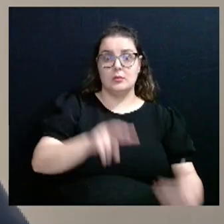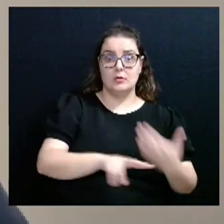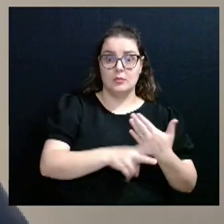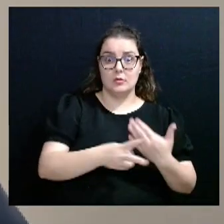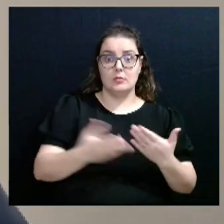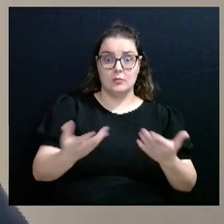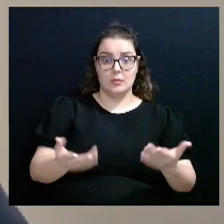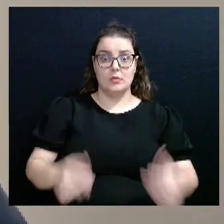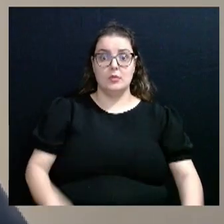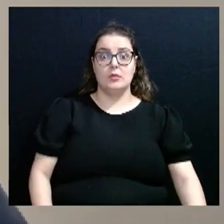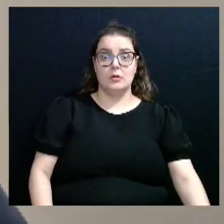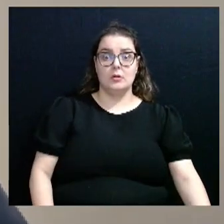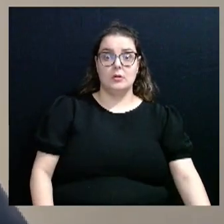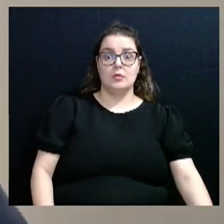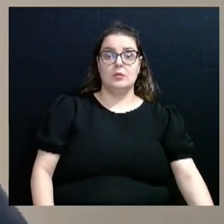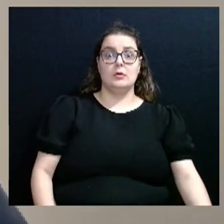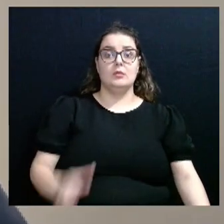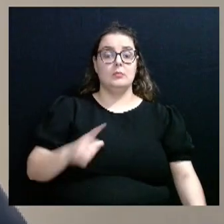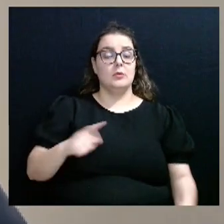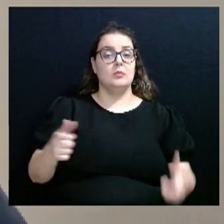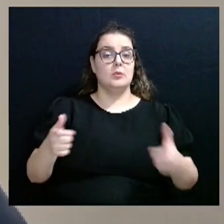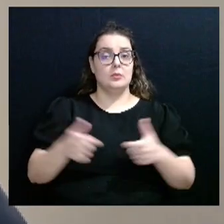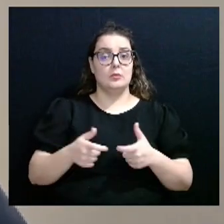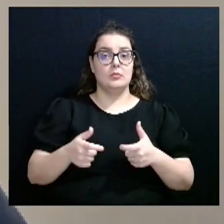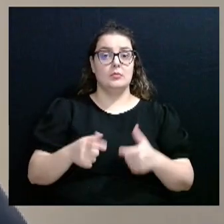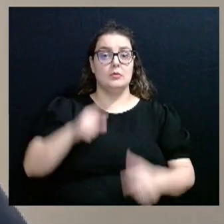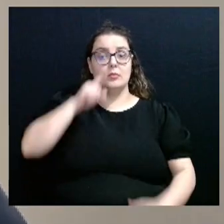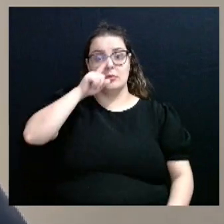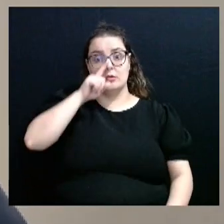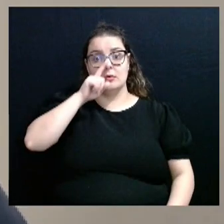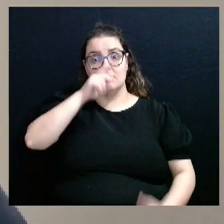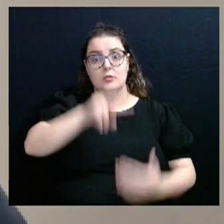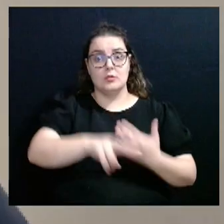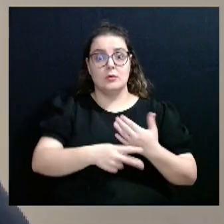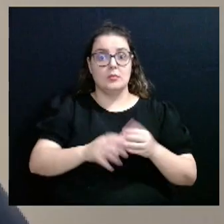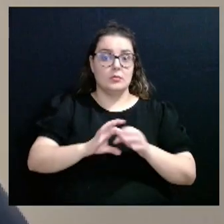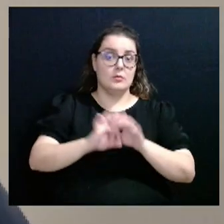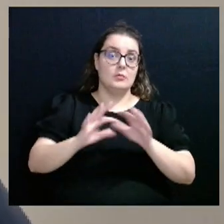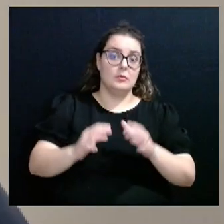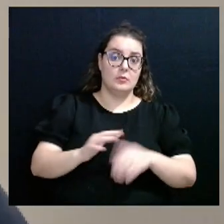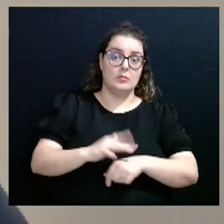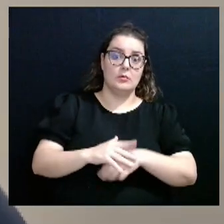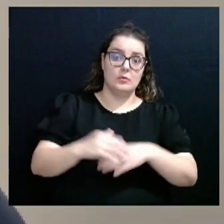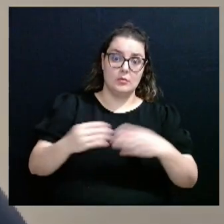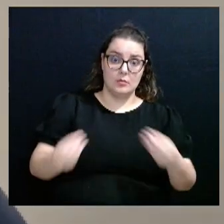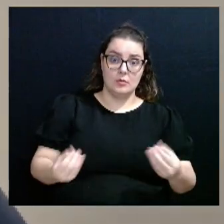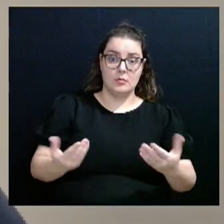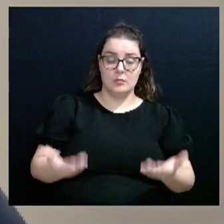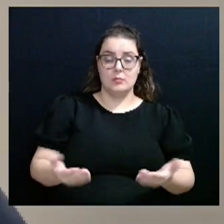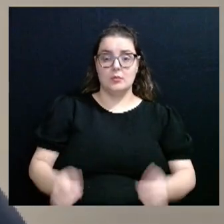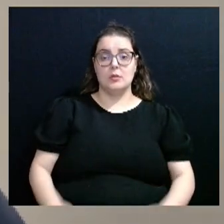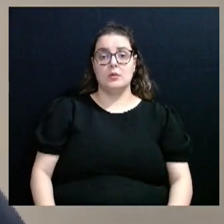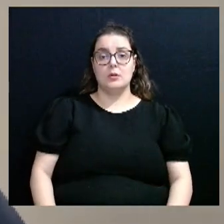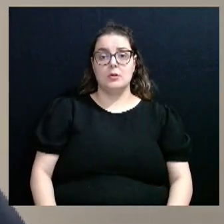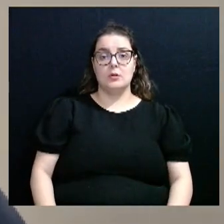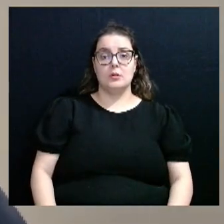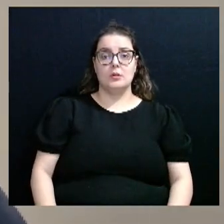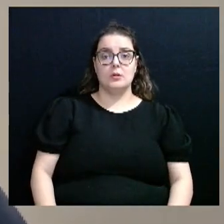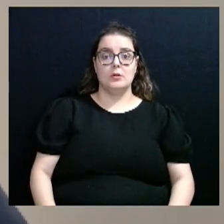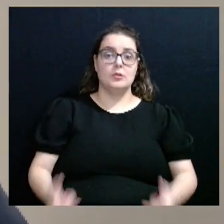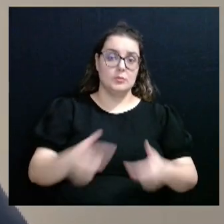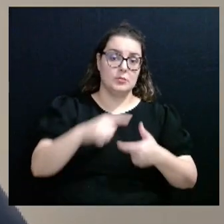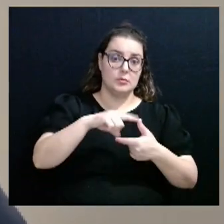diminuir, né, os riscos, as sequelas, e permitir uma maior chance de cura e resolução do quadro, a gente tem muito interesse